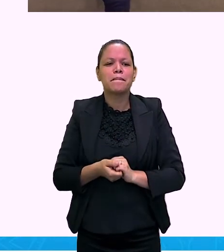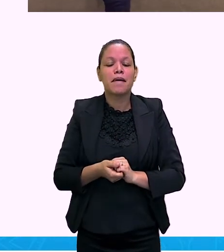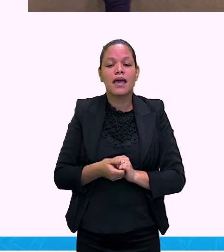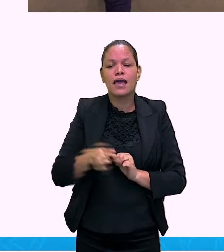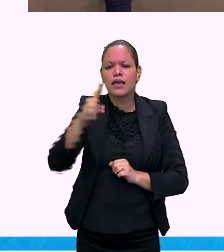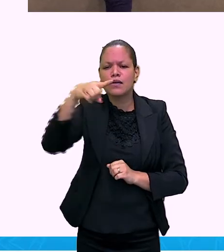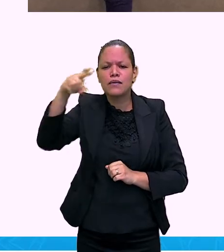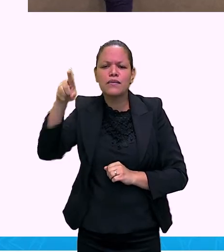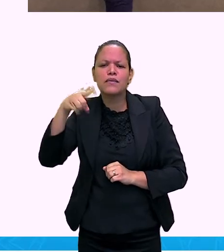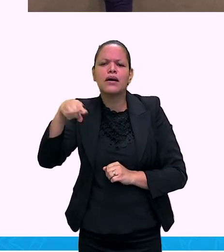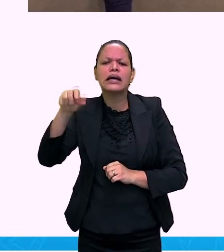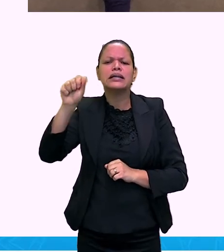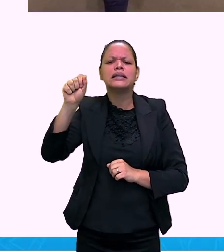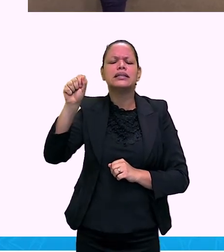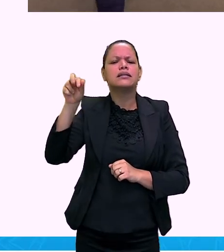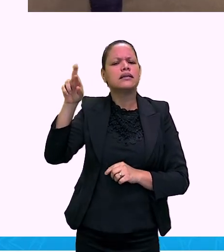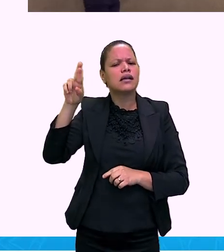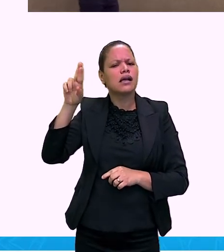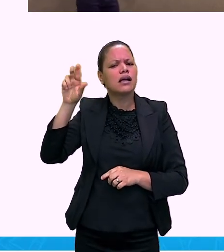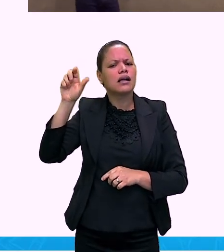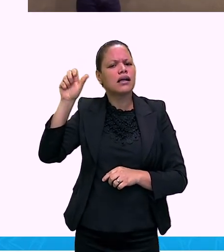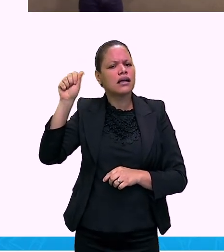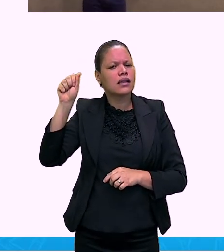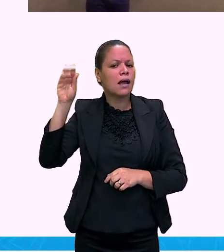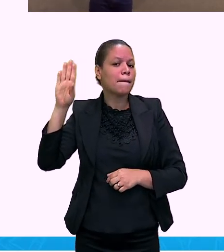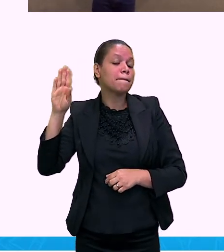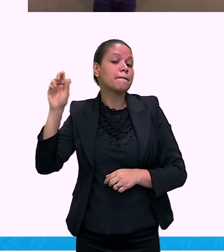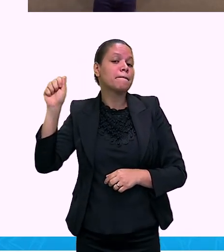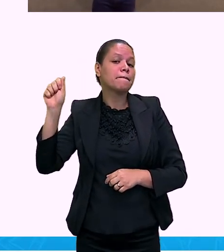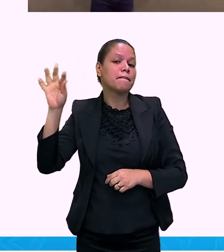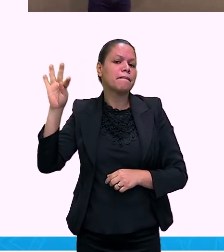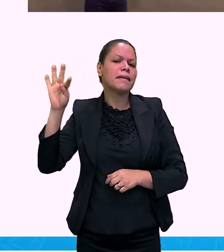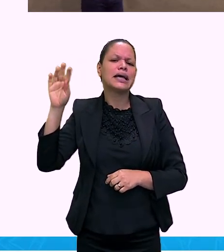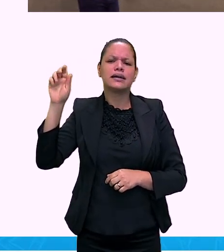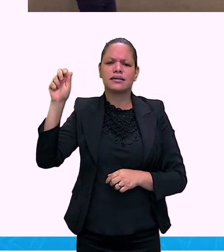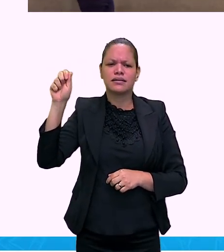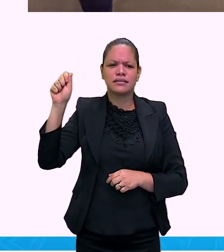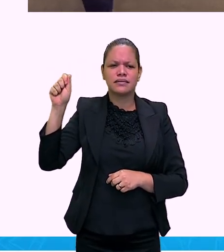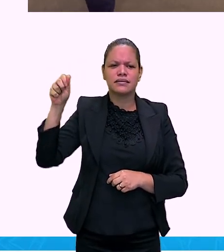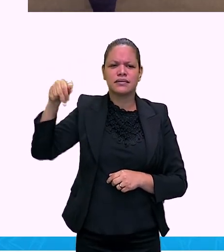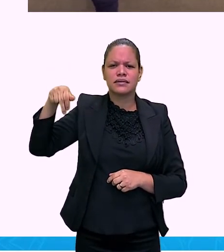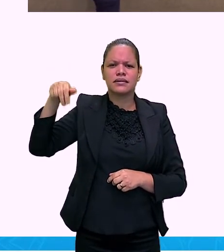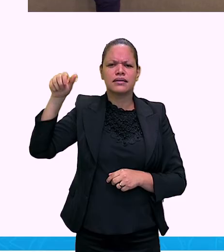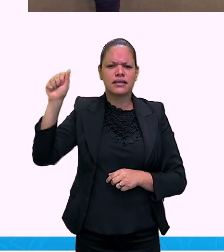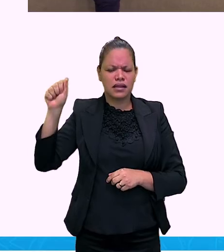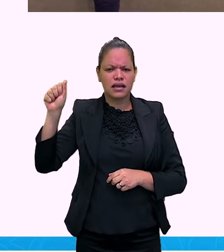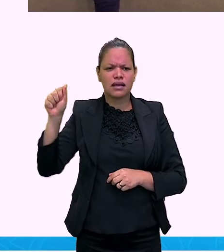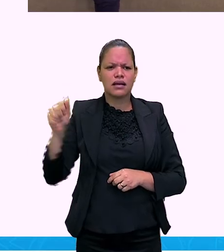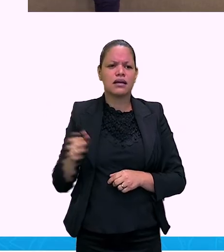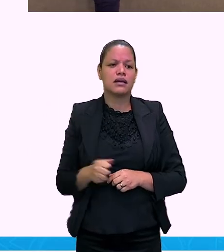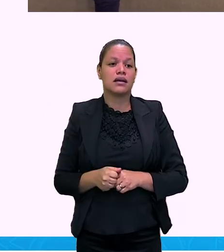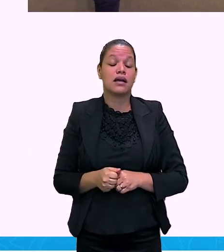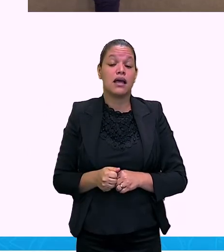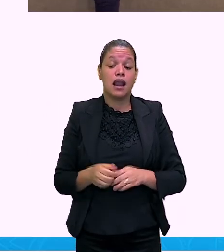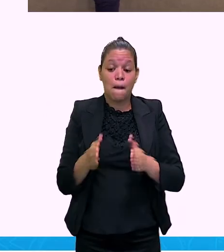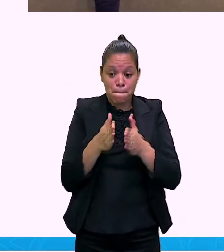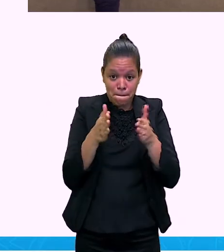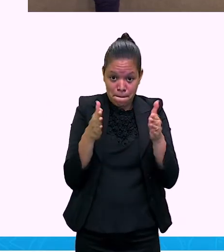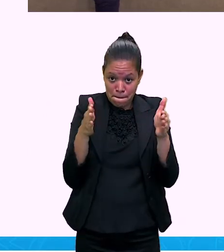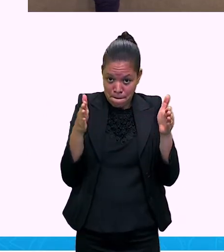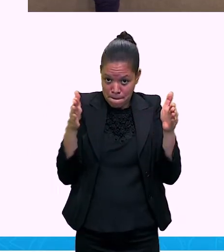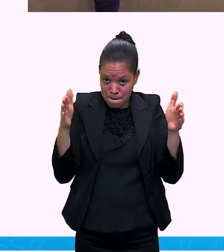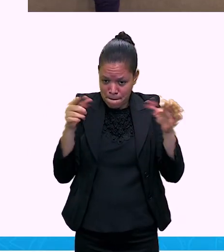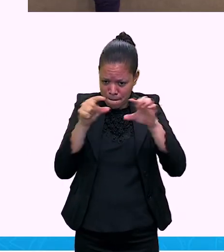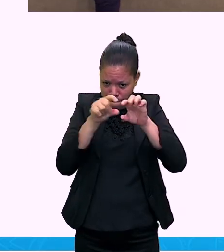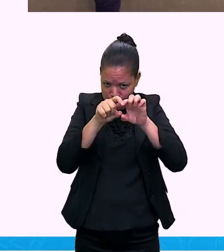livros trazem a zarabatana como um pequeno instrumento de caça. Observe ali que é um pequeno pedaço de bambu, né,